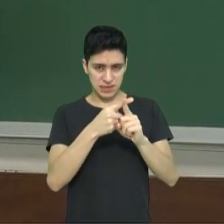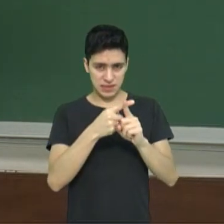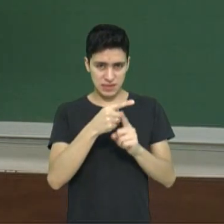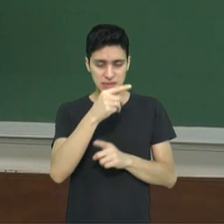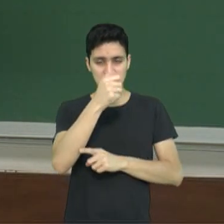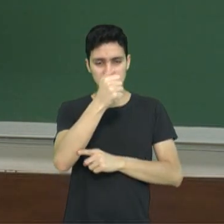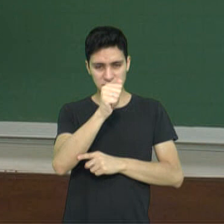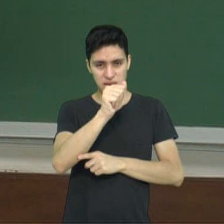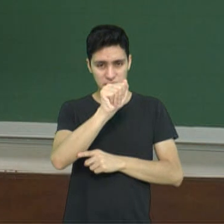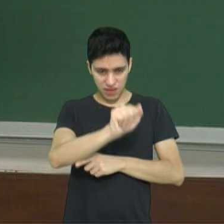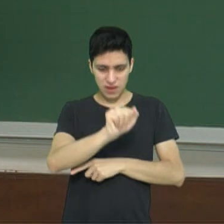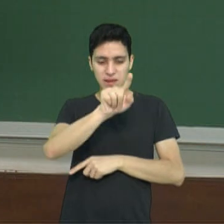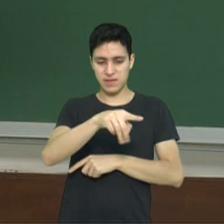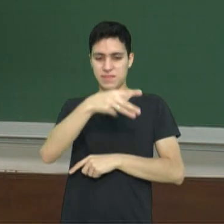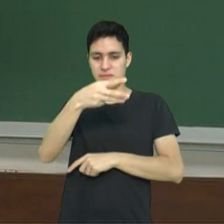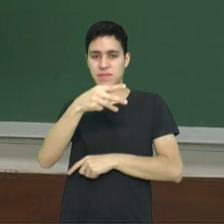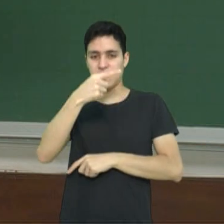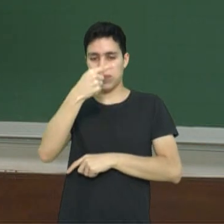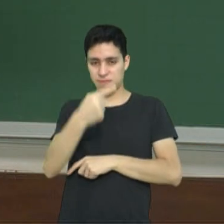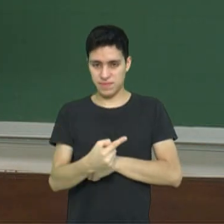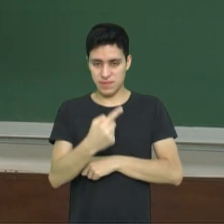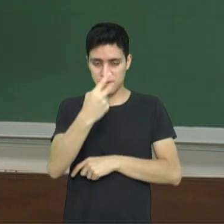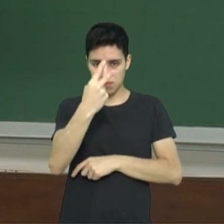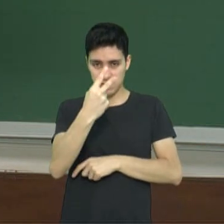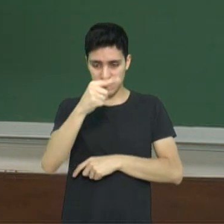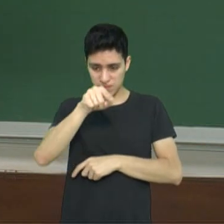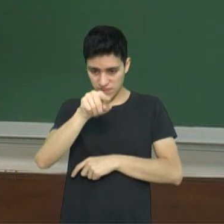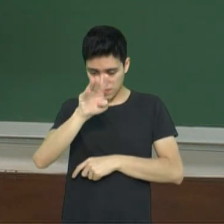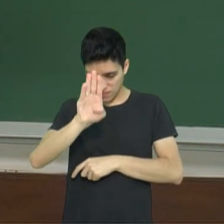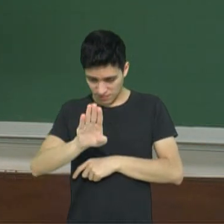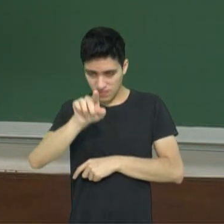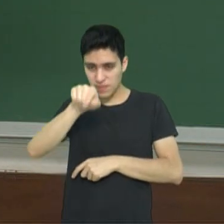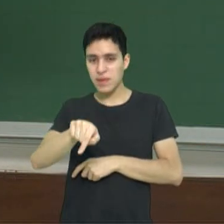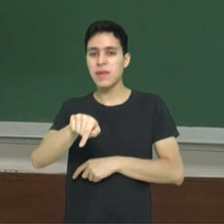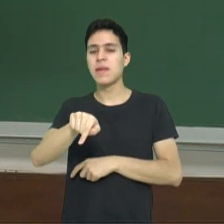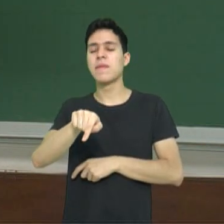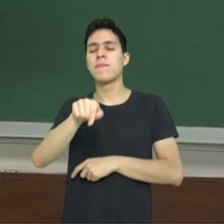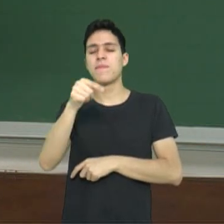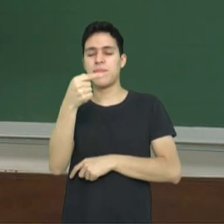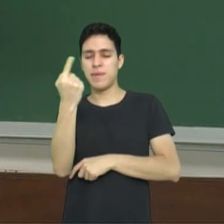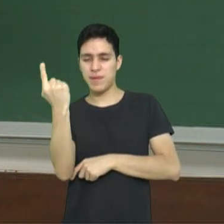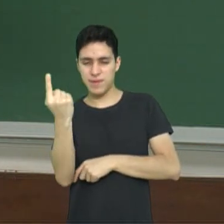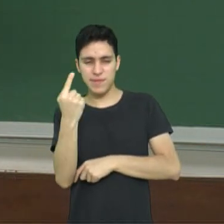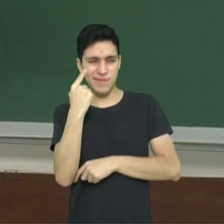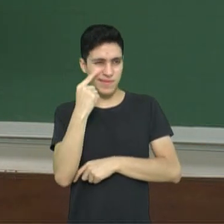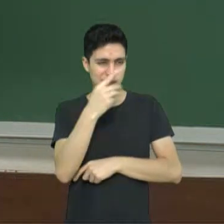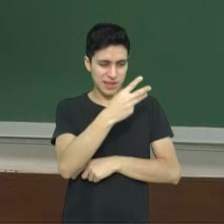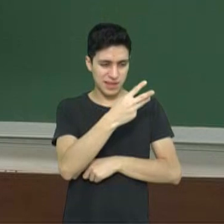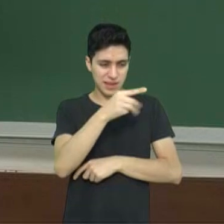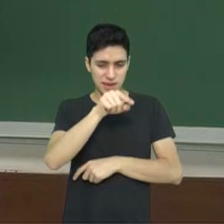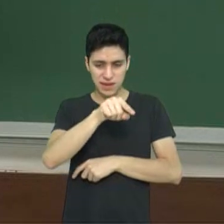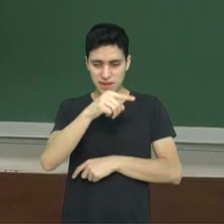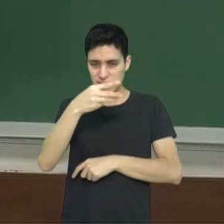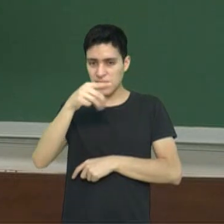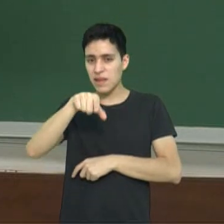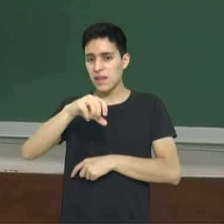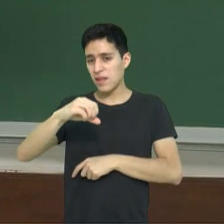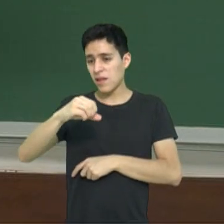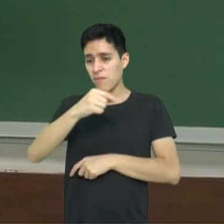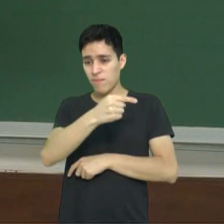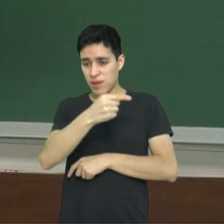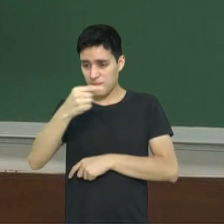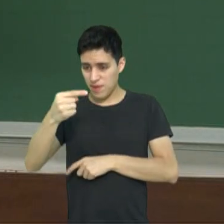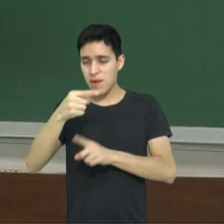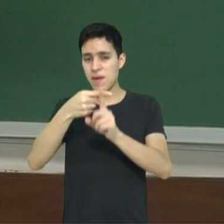é 3, menos 2 vezes o B, que é menos 1. Então, 3 vezes 3, 9, menos com